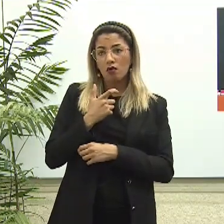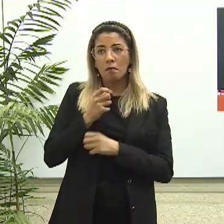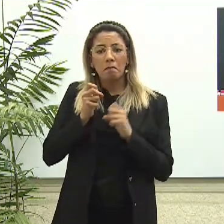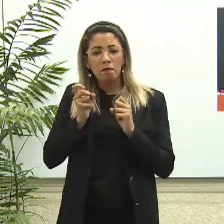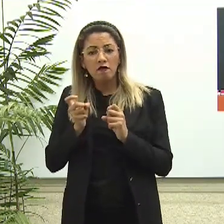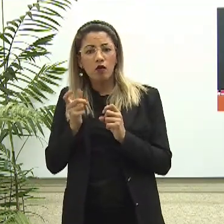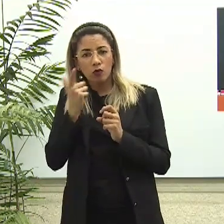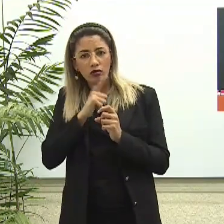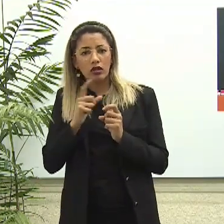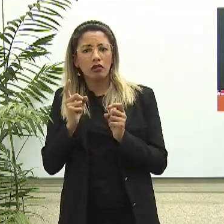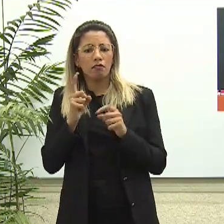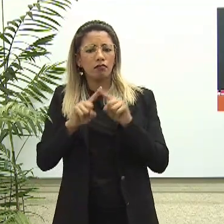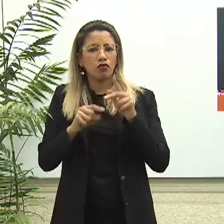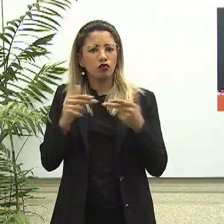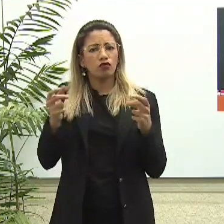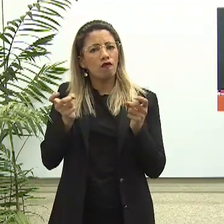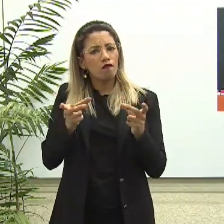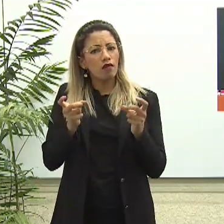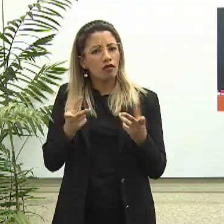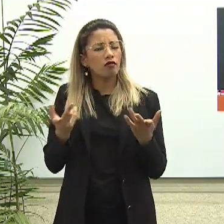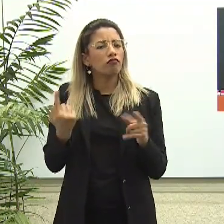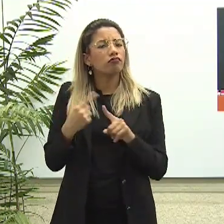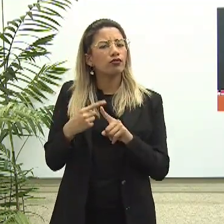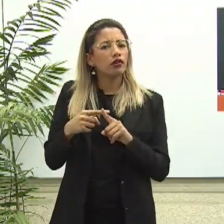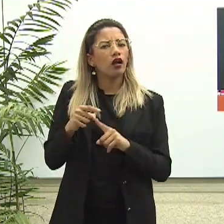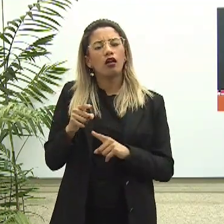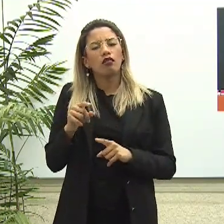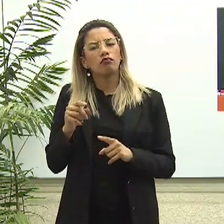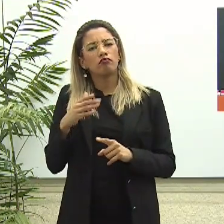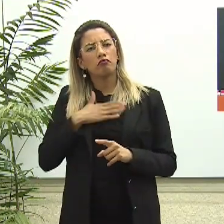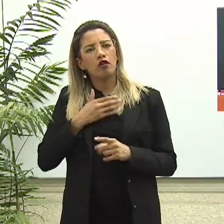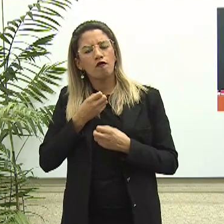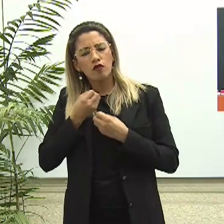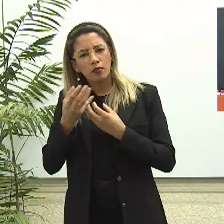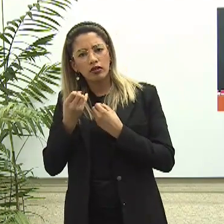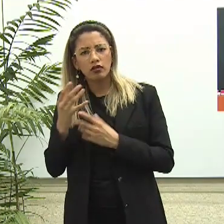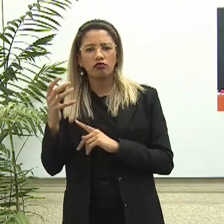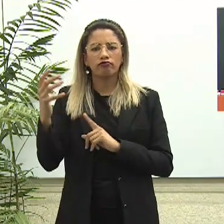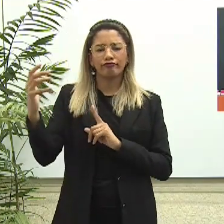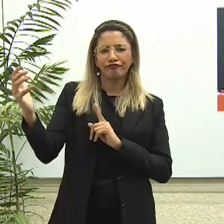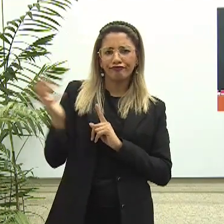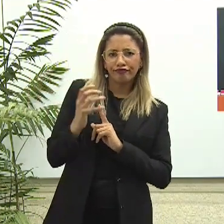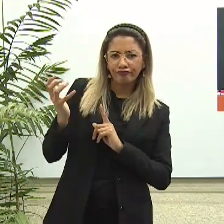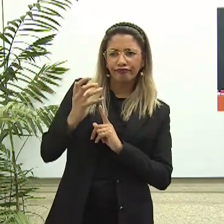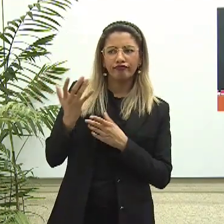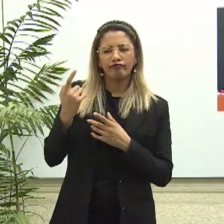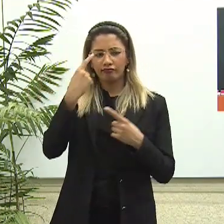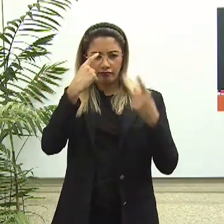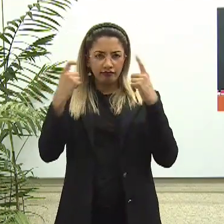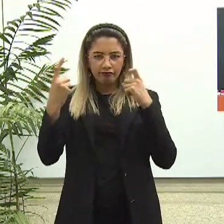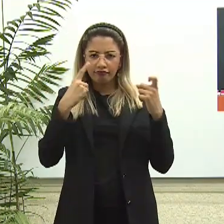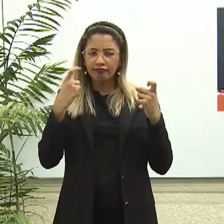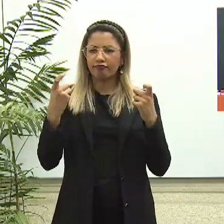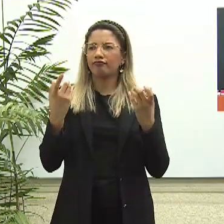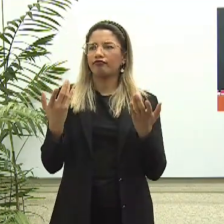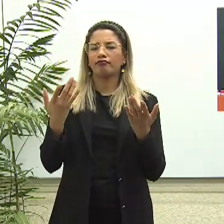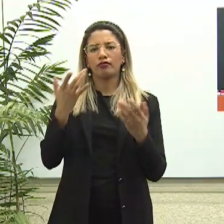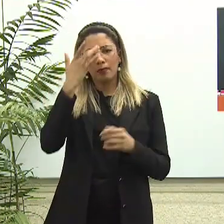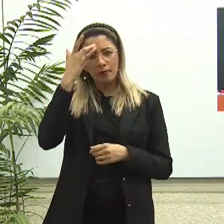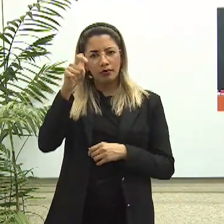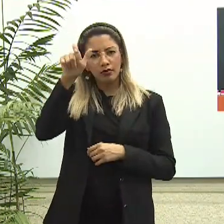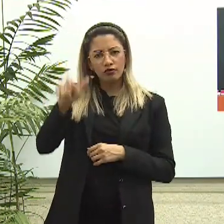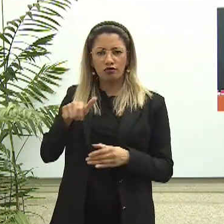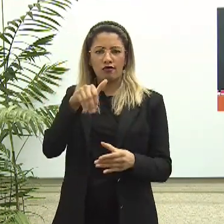dados como a câ de analítica fez por que não usar os meus dados para poder me influ é uma me sugerir uma ideia me sugerir um candidato na